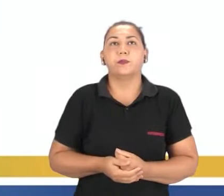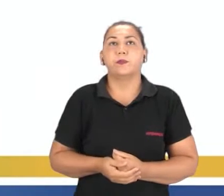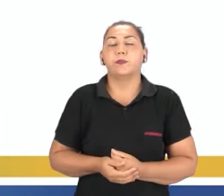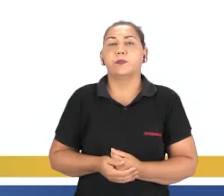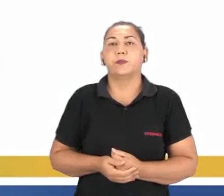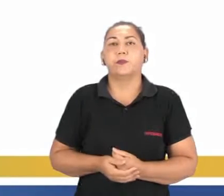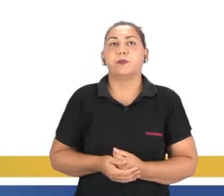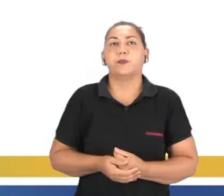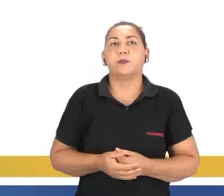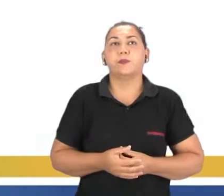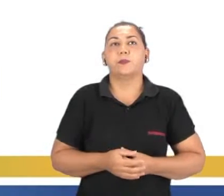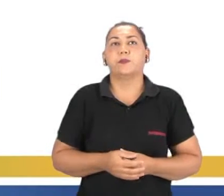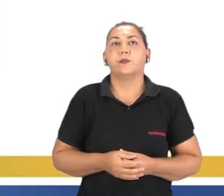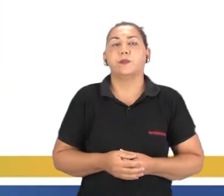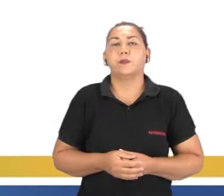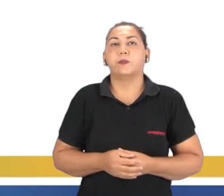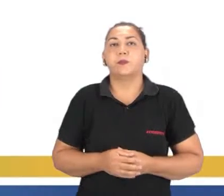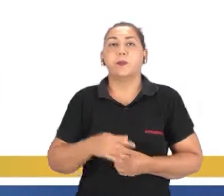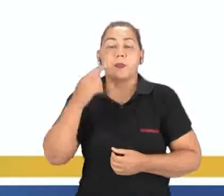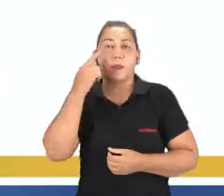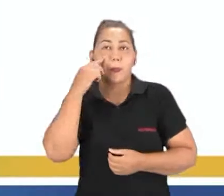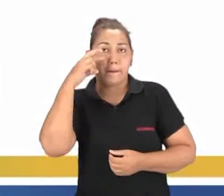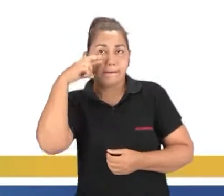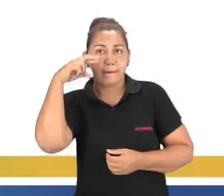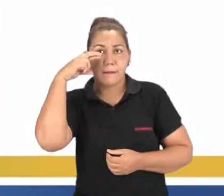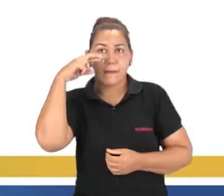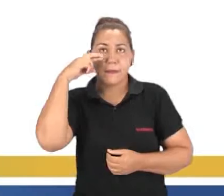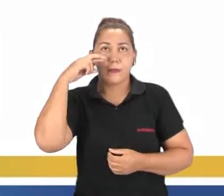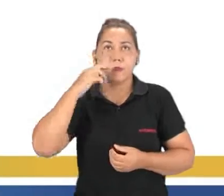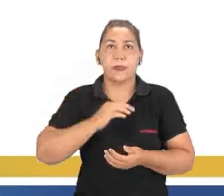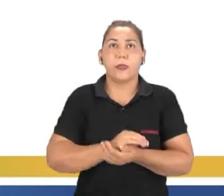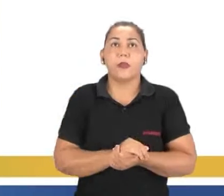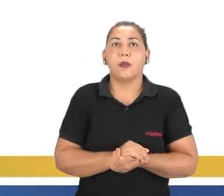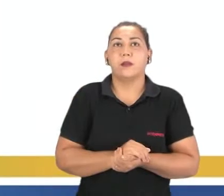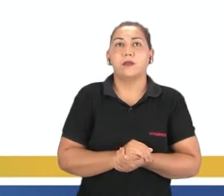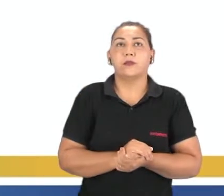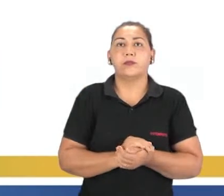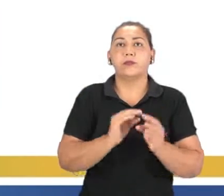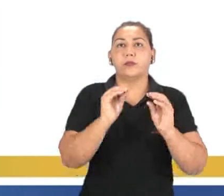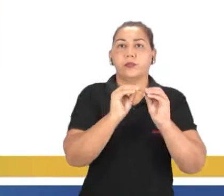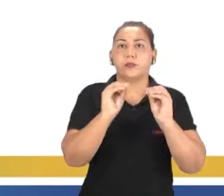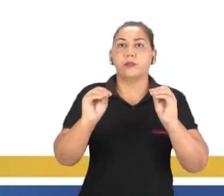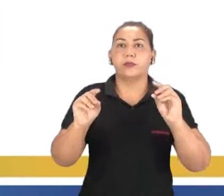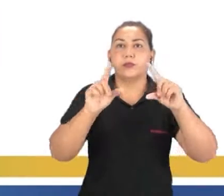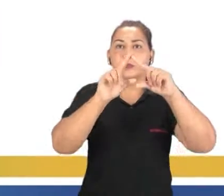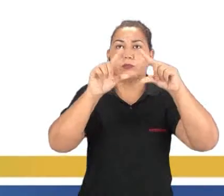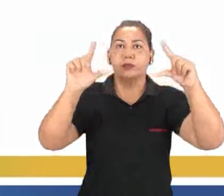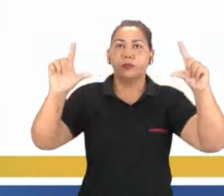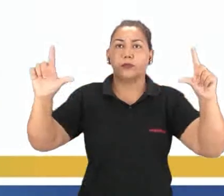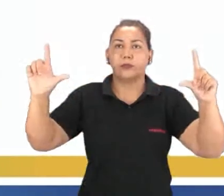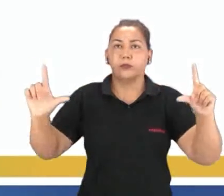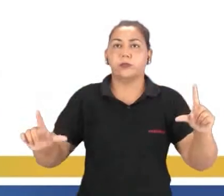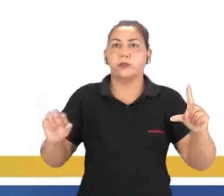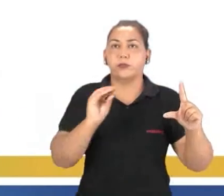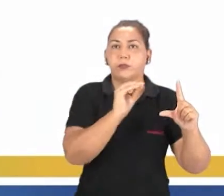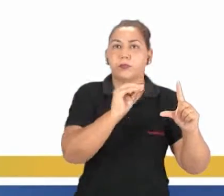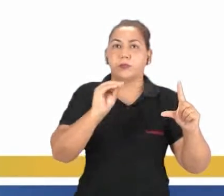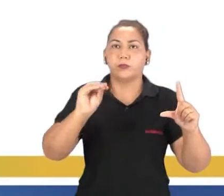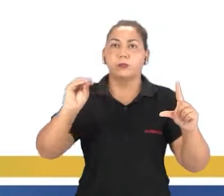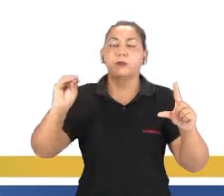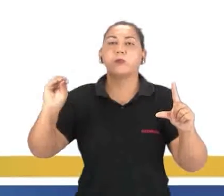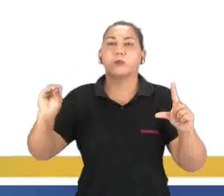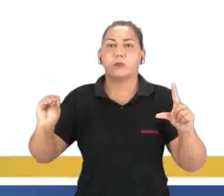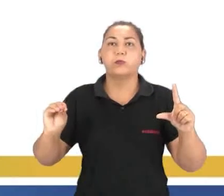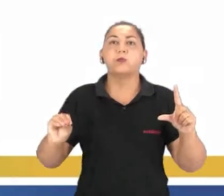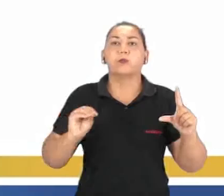um quarto gameta. Se vocês observarem aqui, esses gametas eles são colocados aqui no quadro de Pinet, que vai demonstrar para a gente